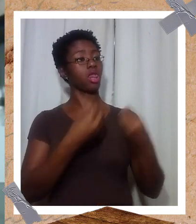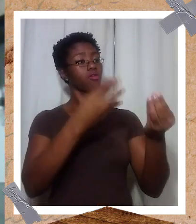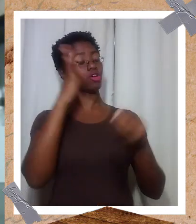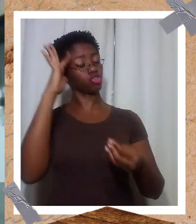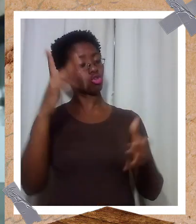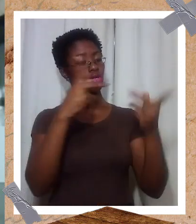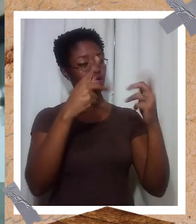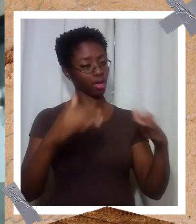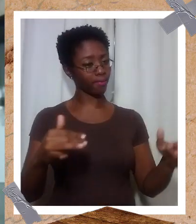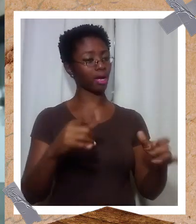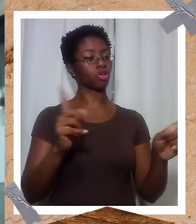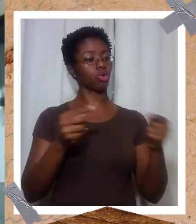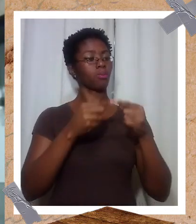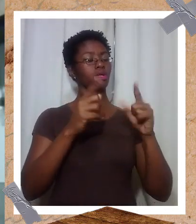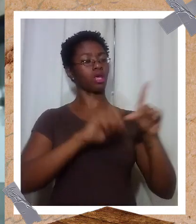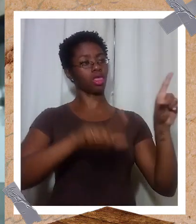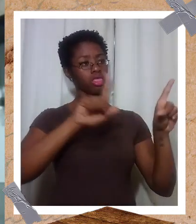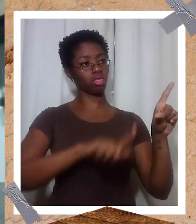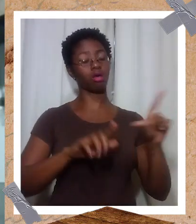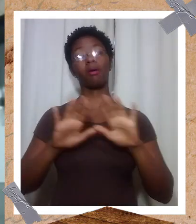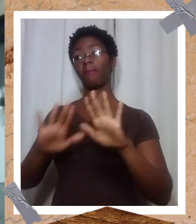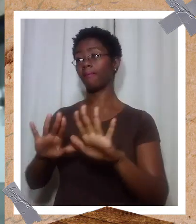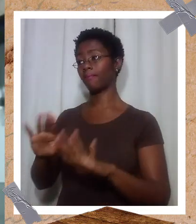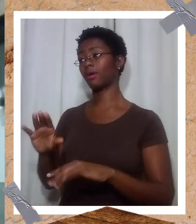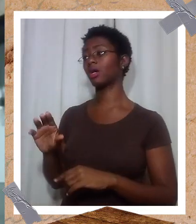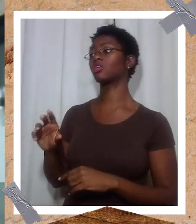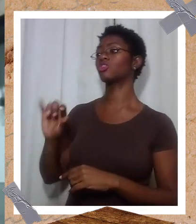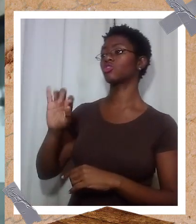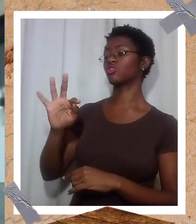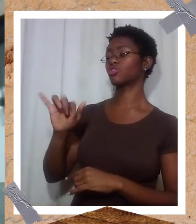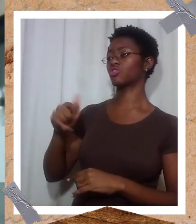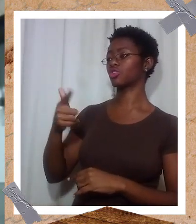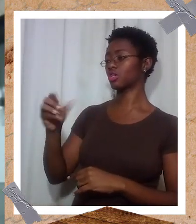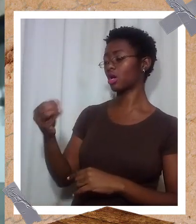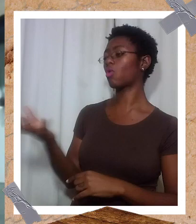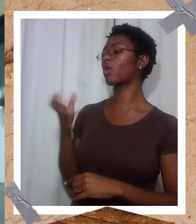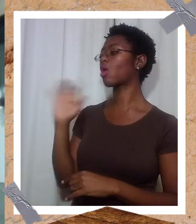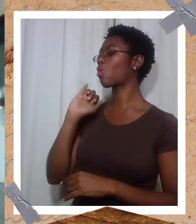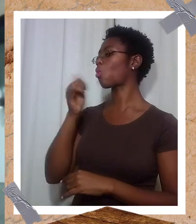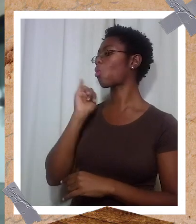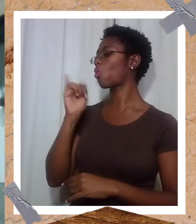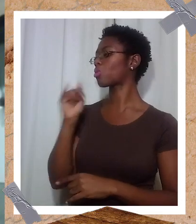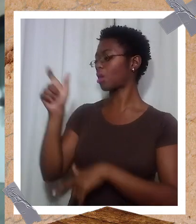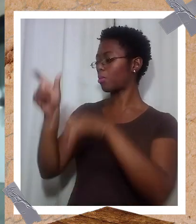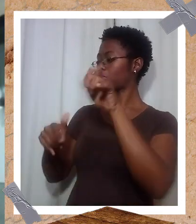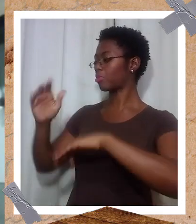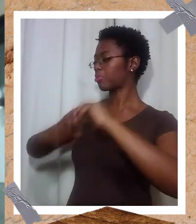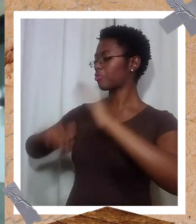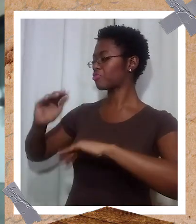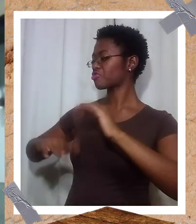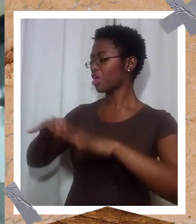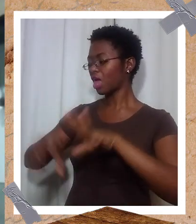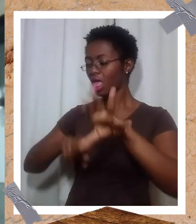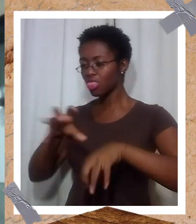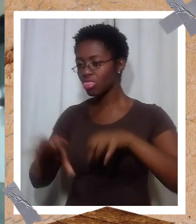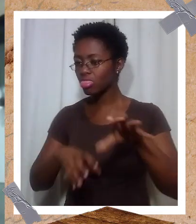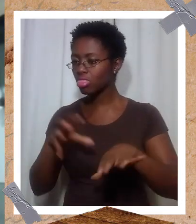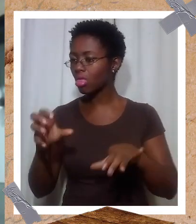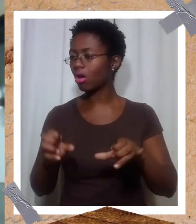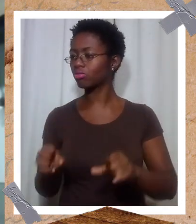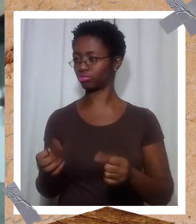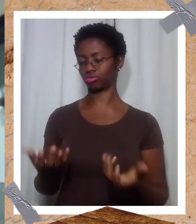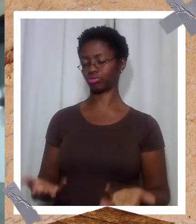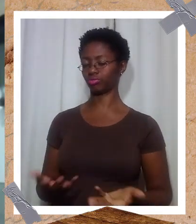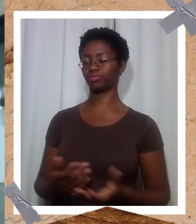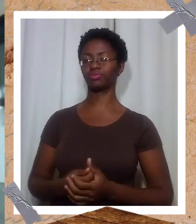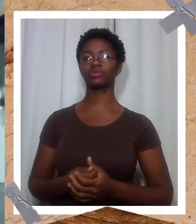em registrar as narrativas dos catadores em Jardim Gramacho. Como que se dá essa abertura de novos caminhos para que a